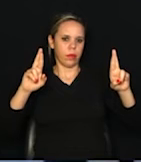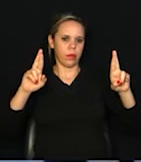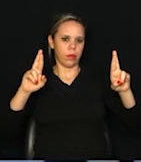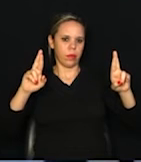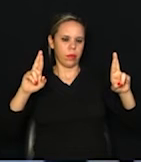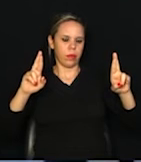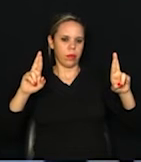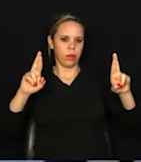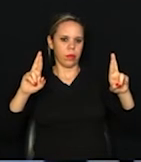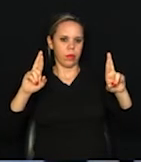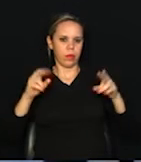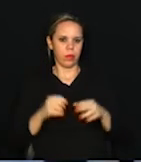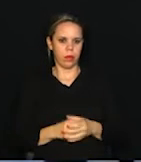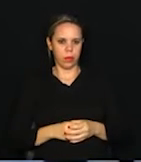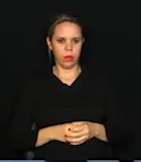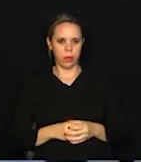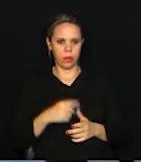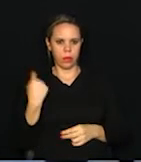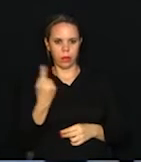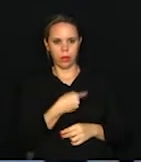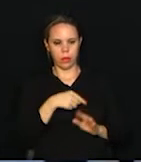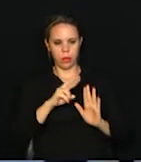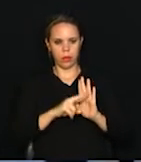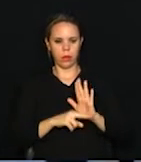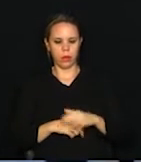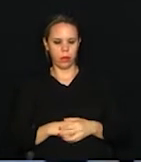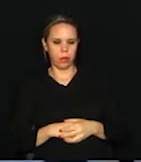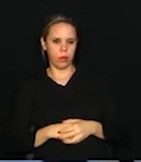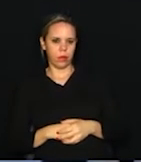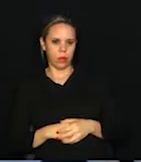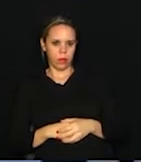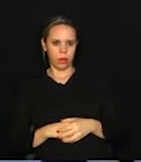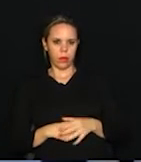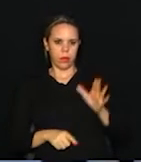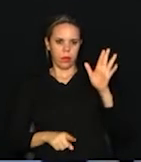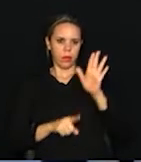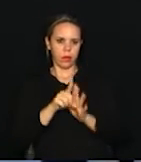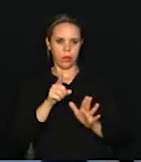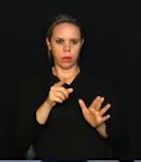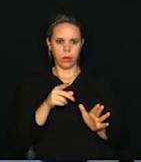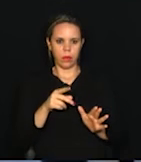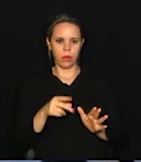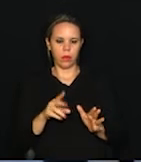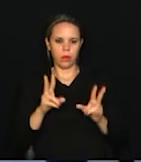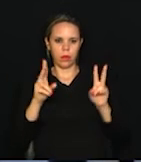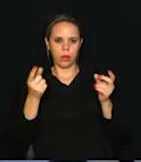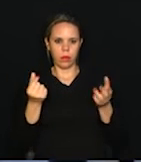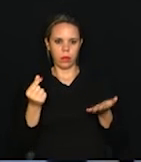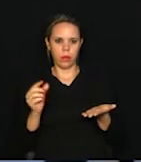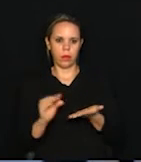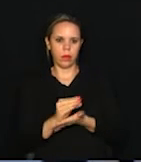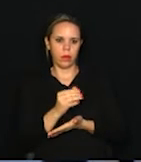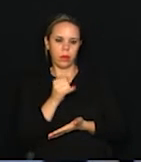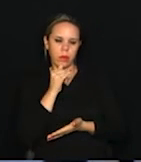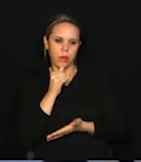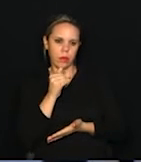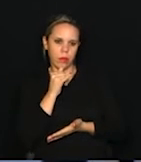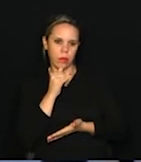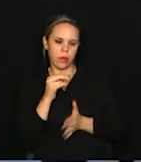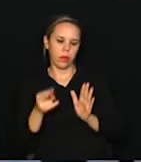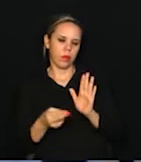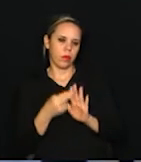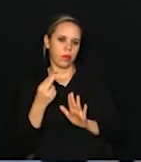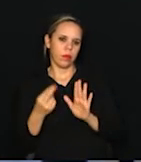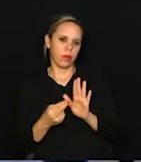que o respeito cego à norma. Em relação à pergunta que foi feita dos recursos, as